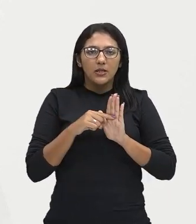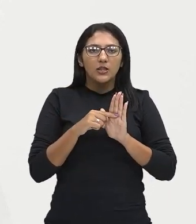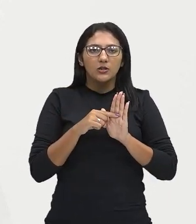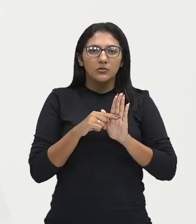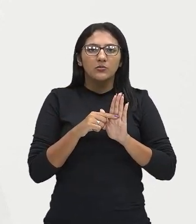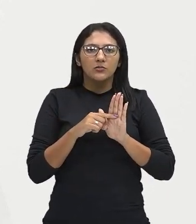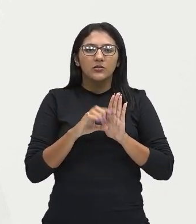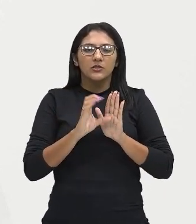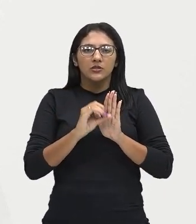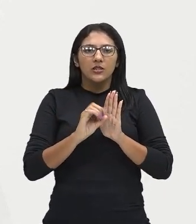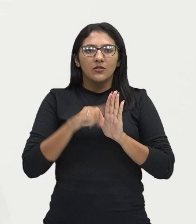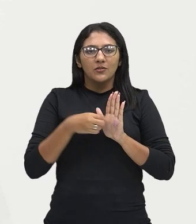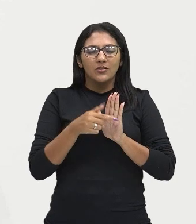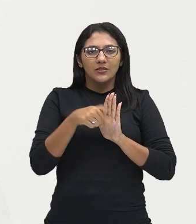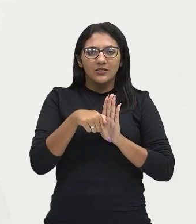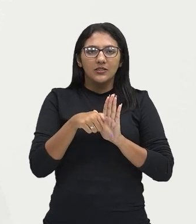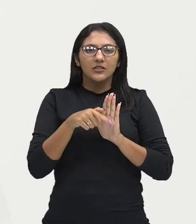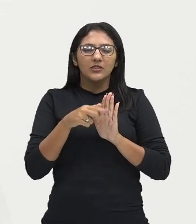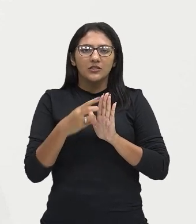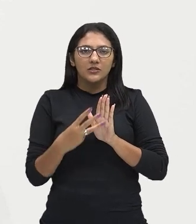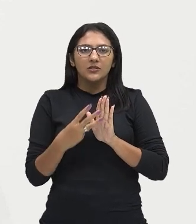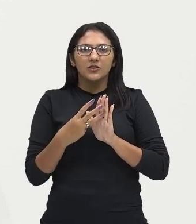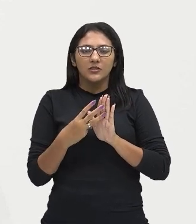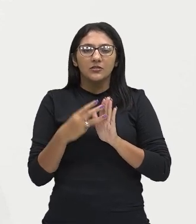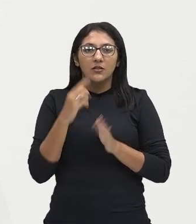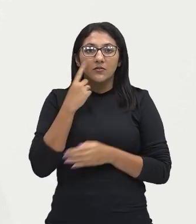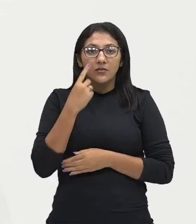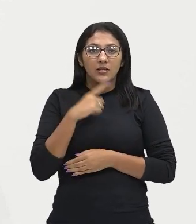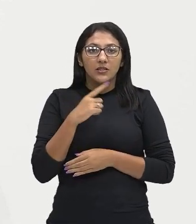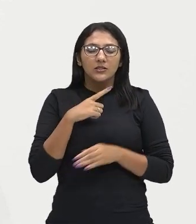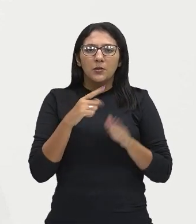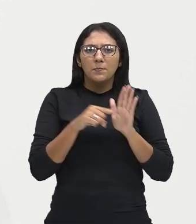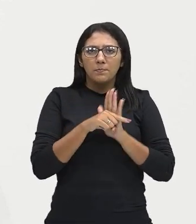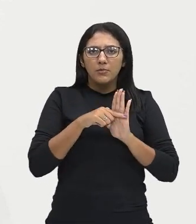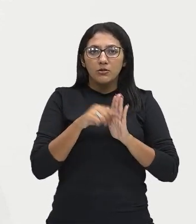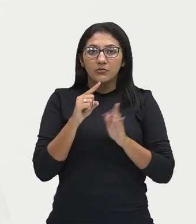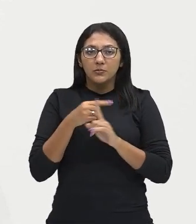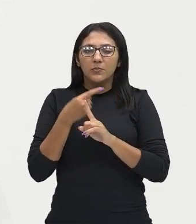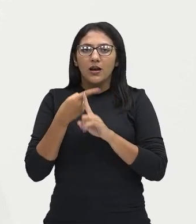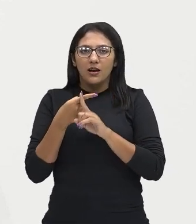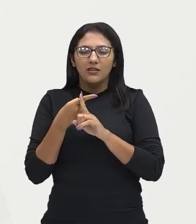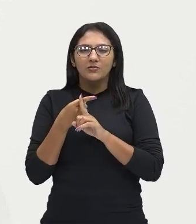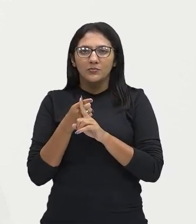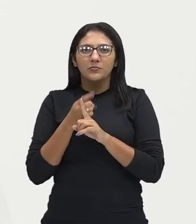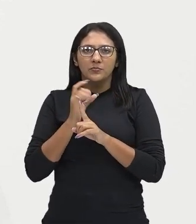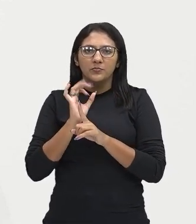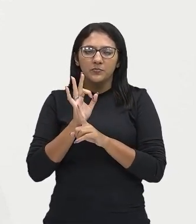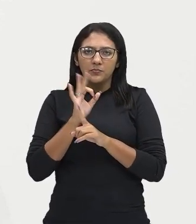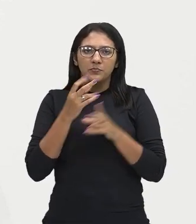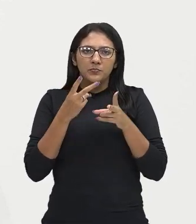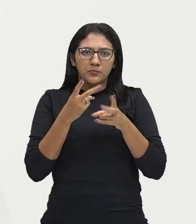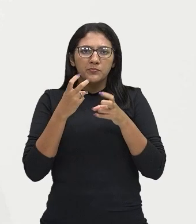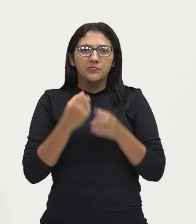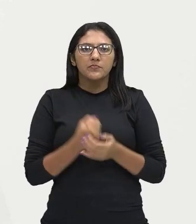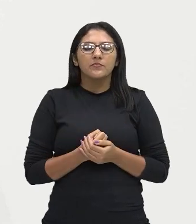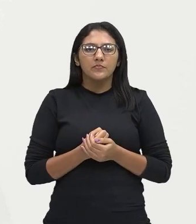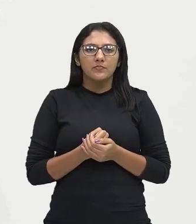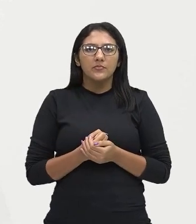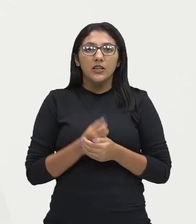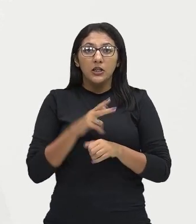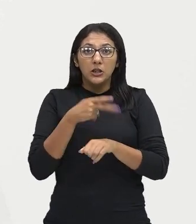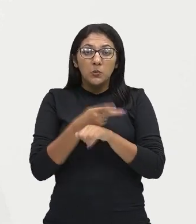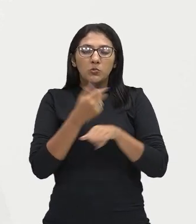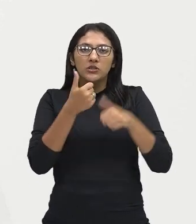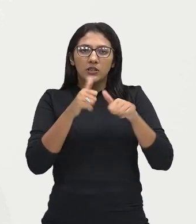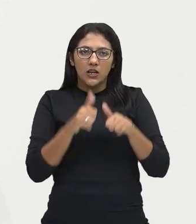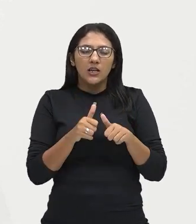aqui, ó, divisão de número com sinais diferentes, o primeiro é positivo e o outro é negativo, perdão, o primeiro é negativo e o outro é positivo, mas a gente vai analisar isso no final.